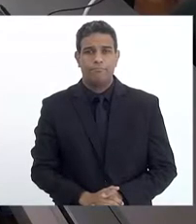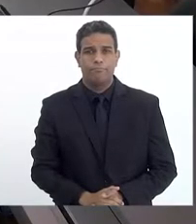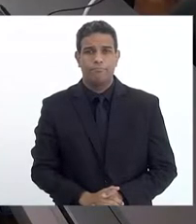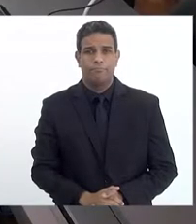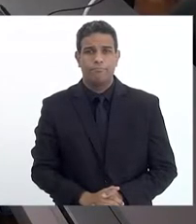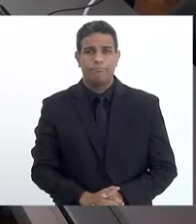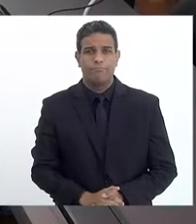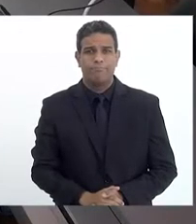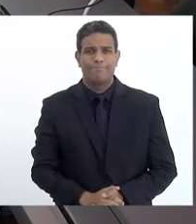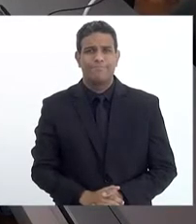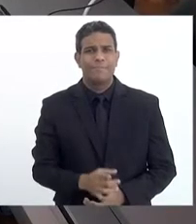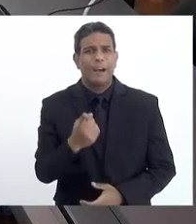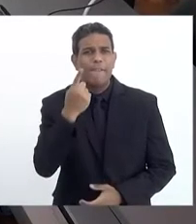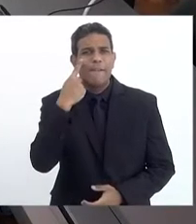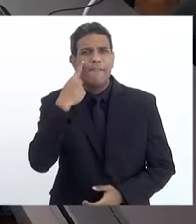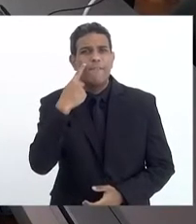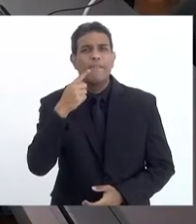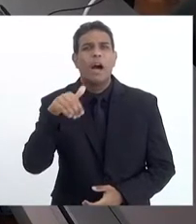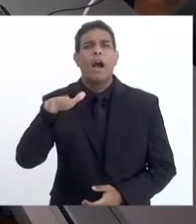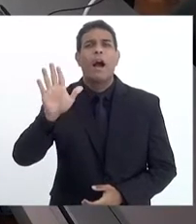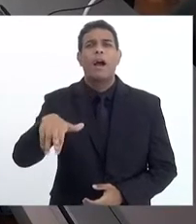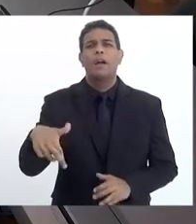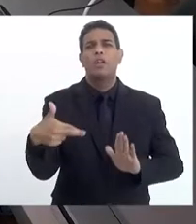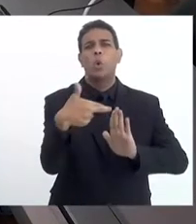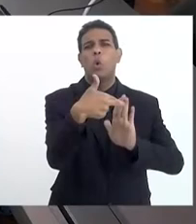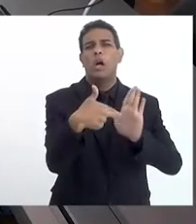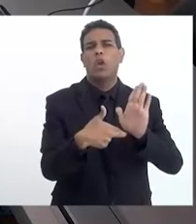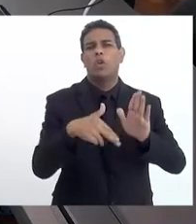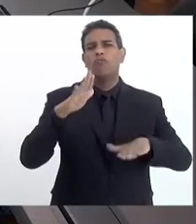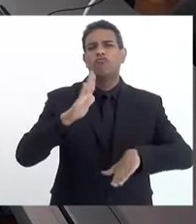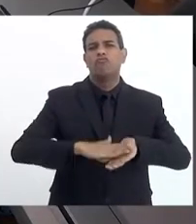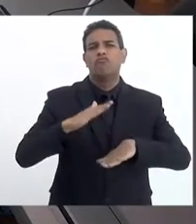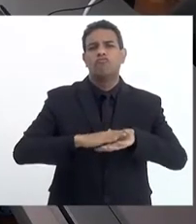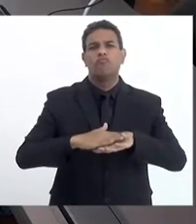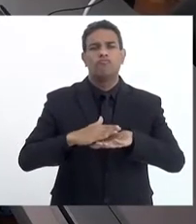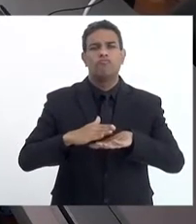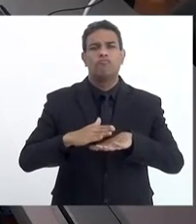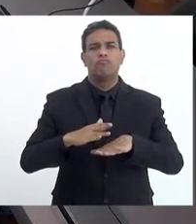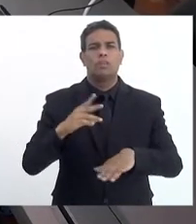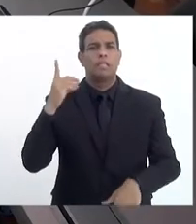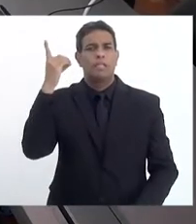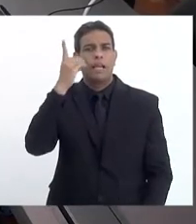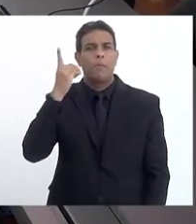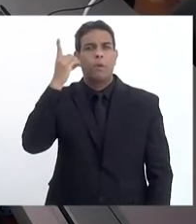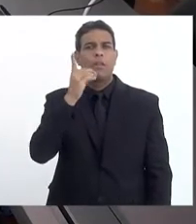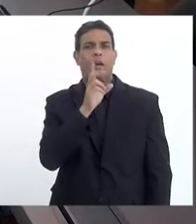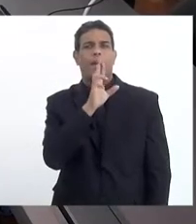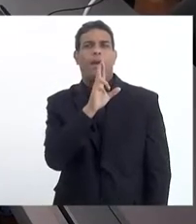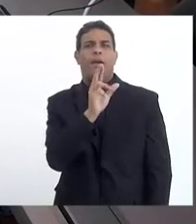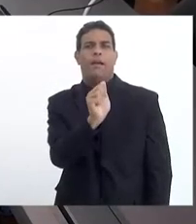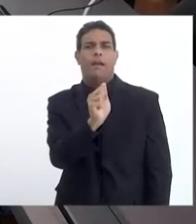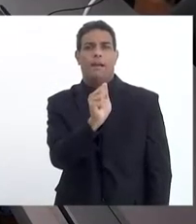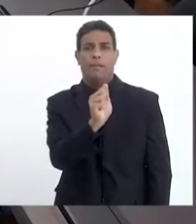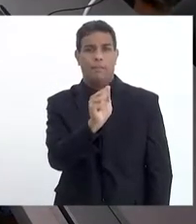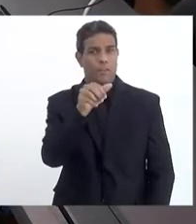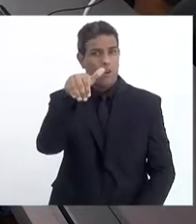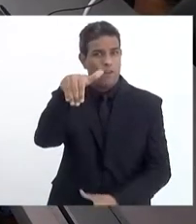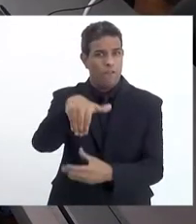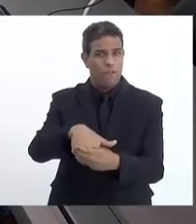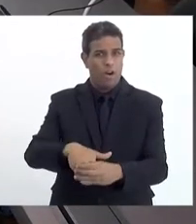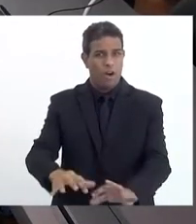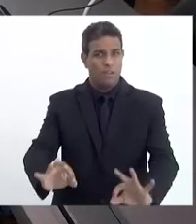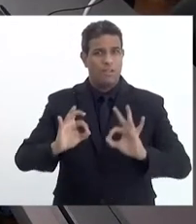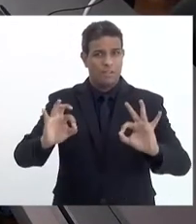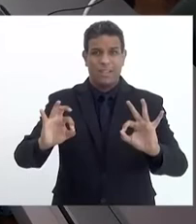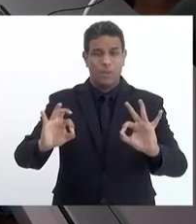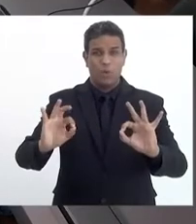Eu perguntei quem era o relator para ter certeza que era o deputado Rodrigo Amorim. O voto está certo, não estou